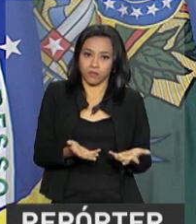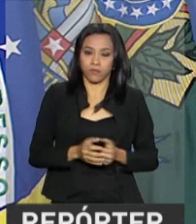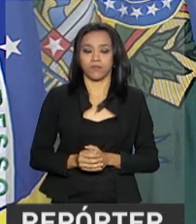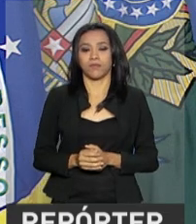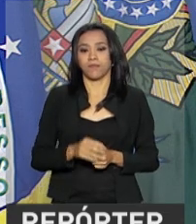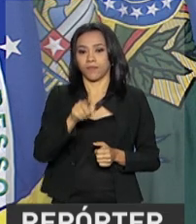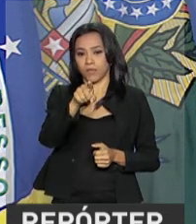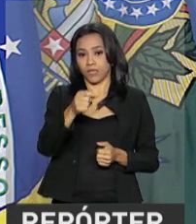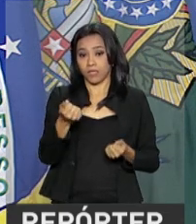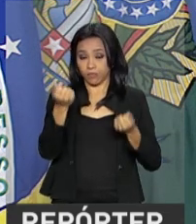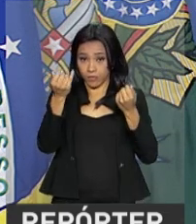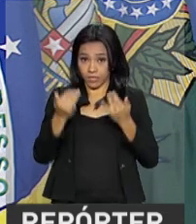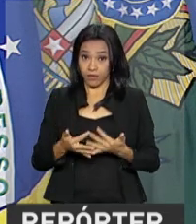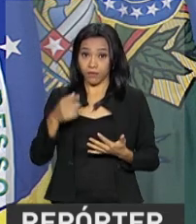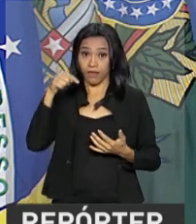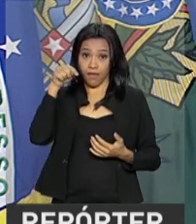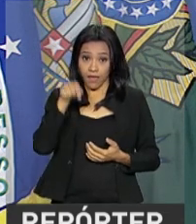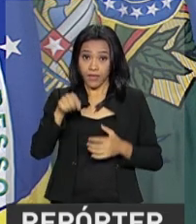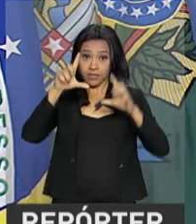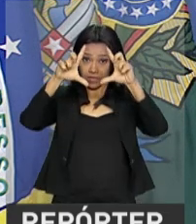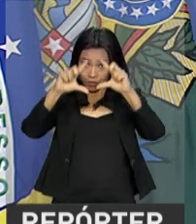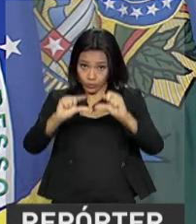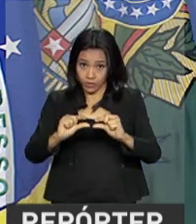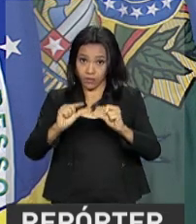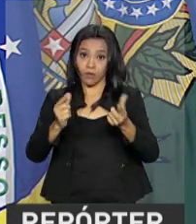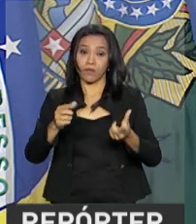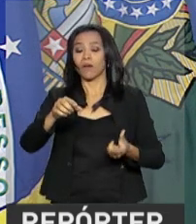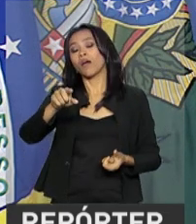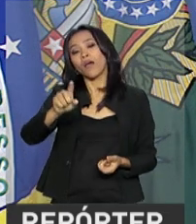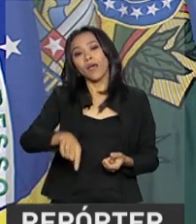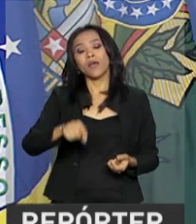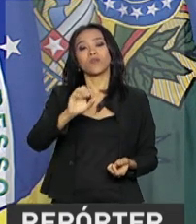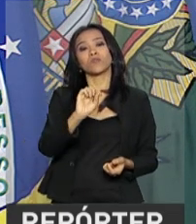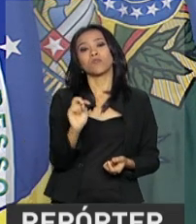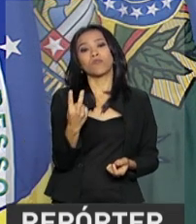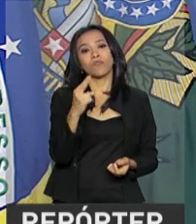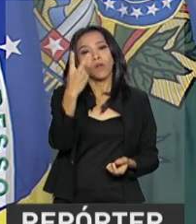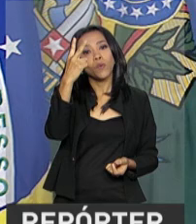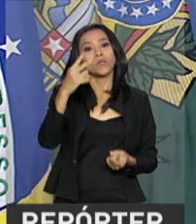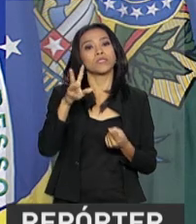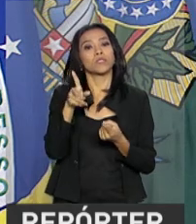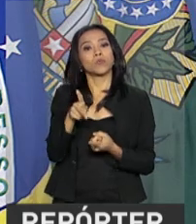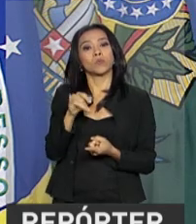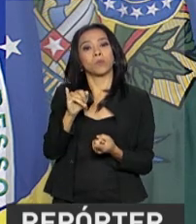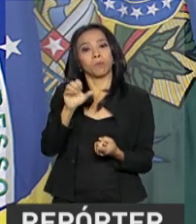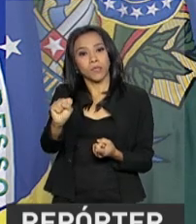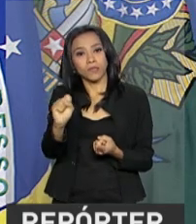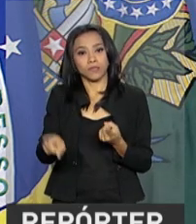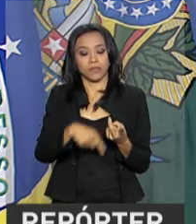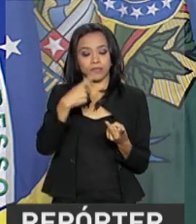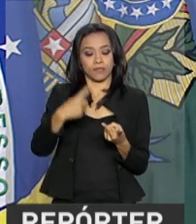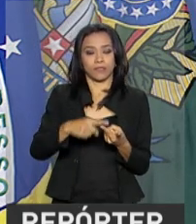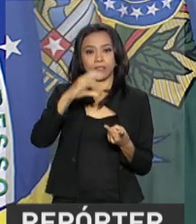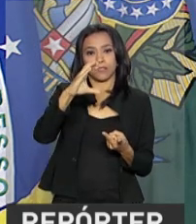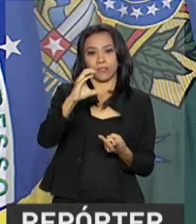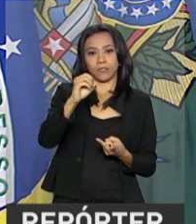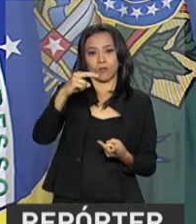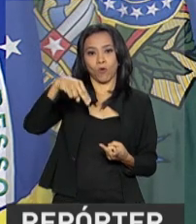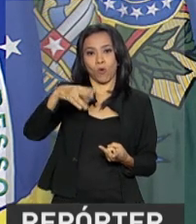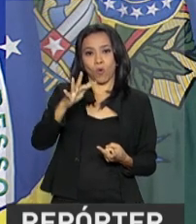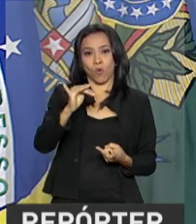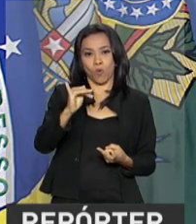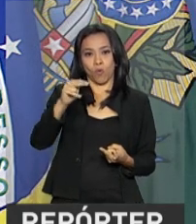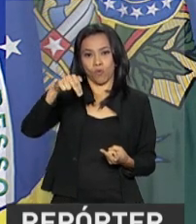corresponde à verdade aos valores do pis/cofins e da